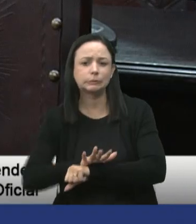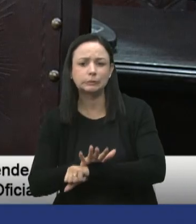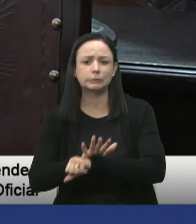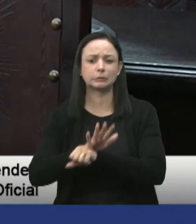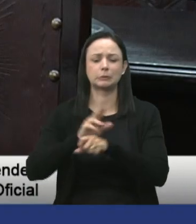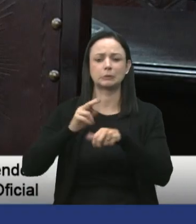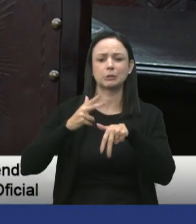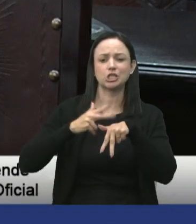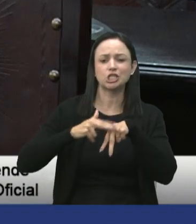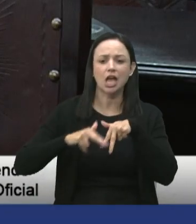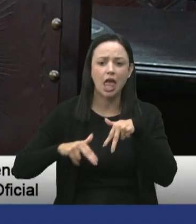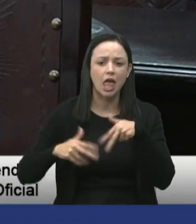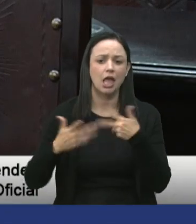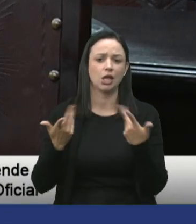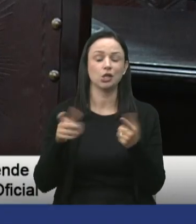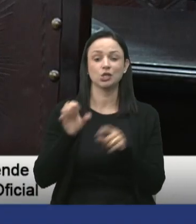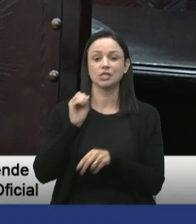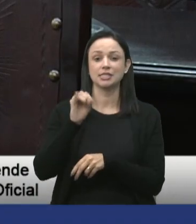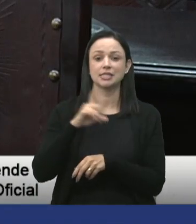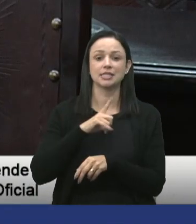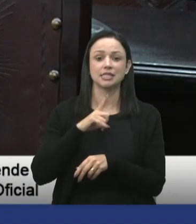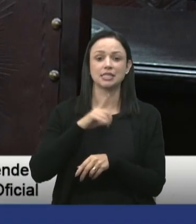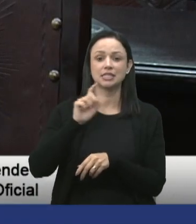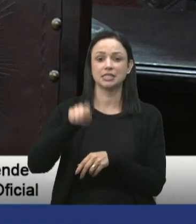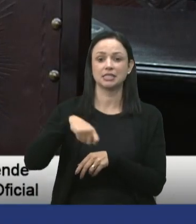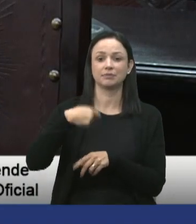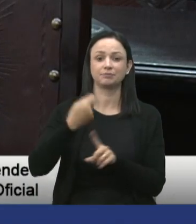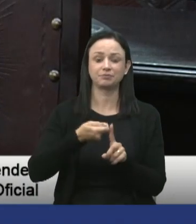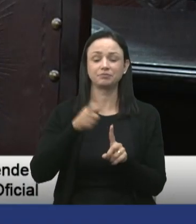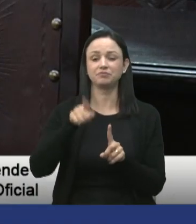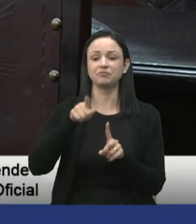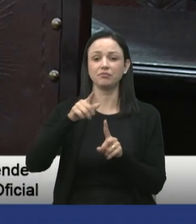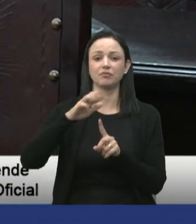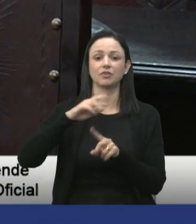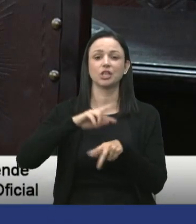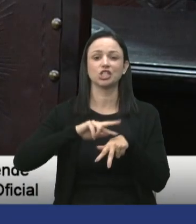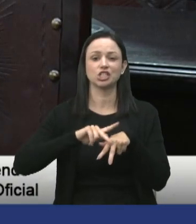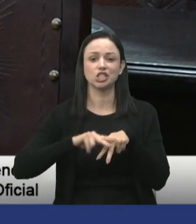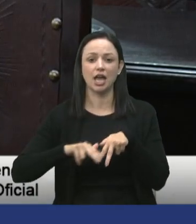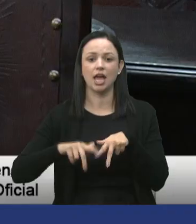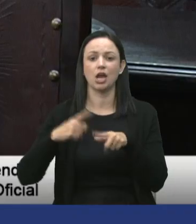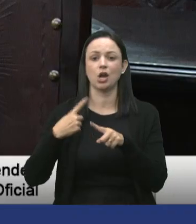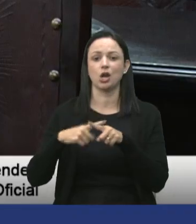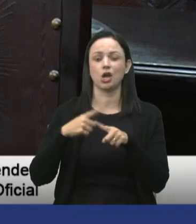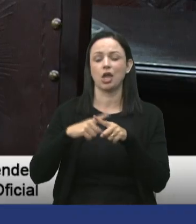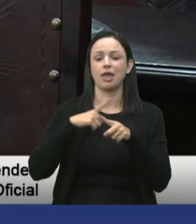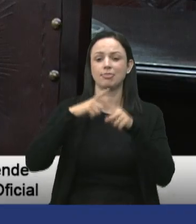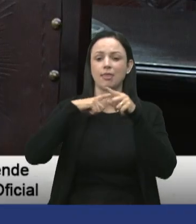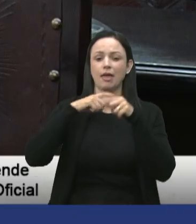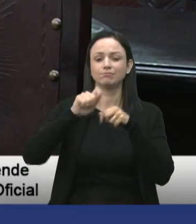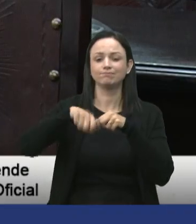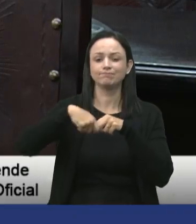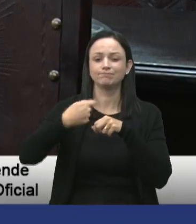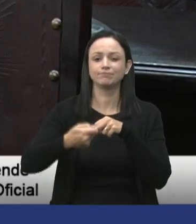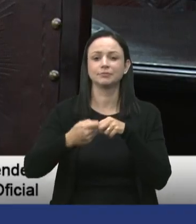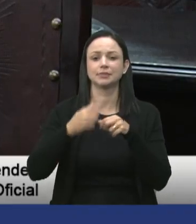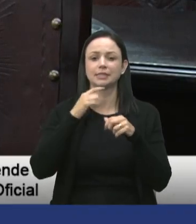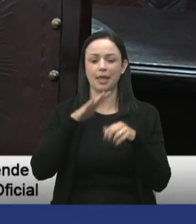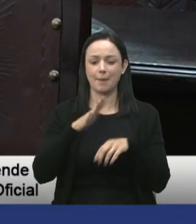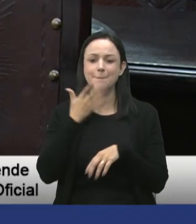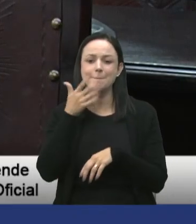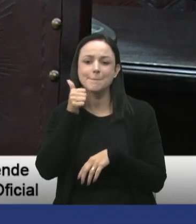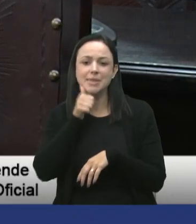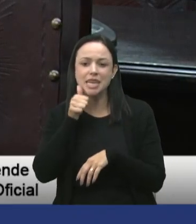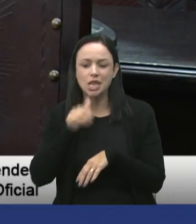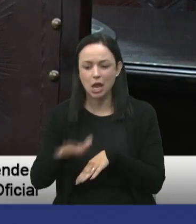se confirma a questão dos estereótipos de gênero, as meninas crescem educadas para brincar de casinha, os meninos